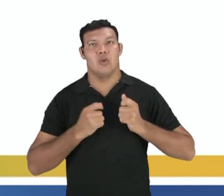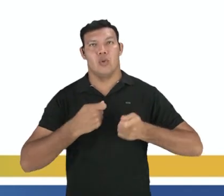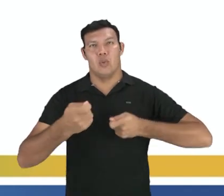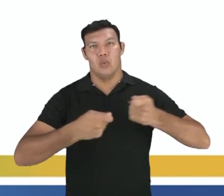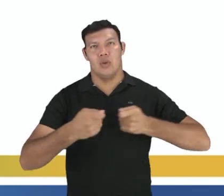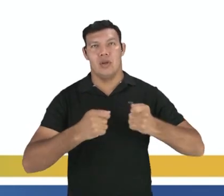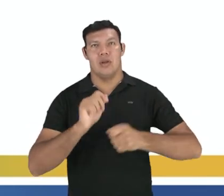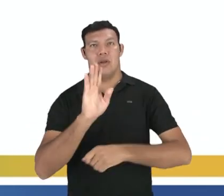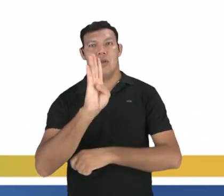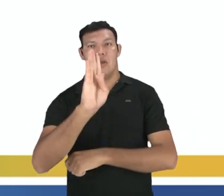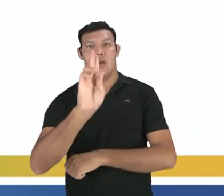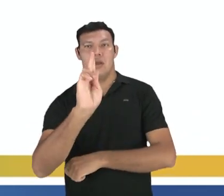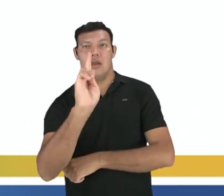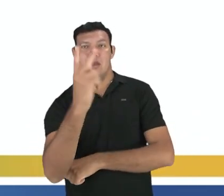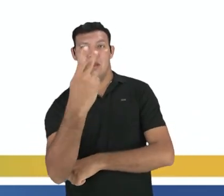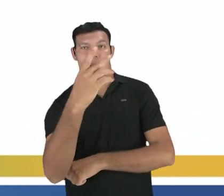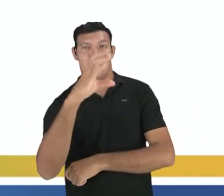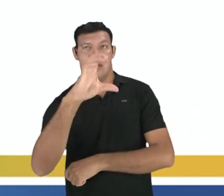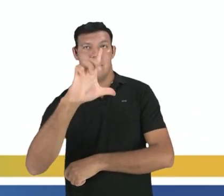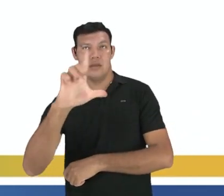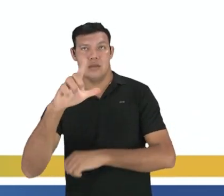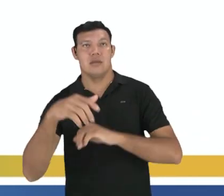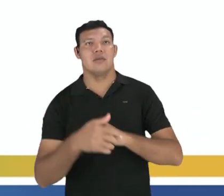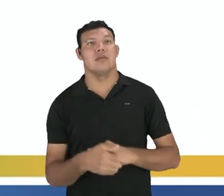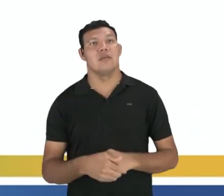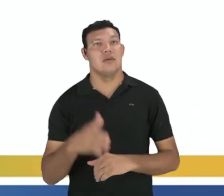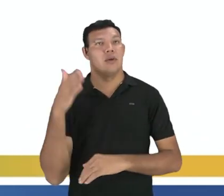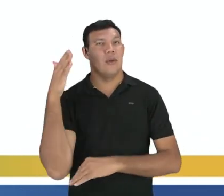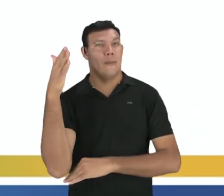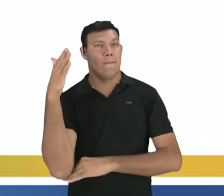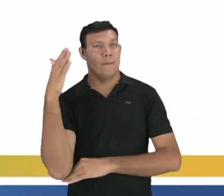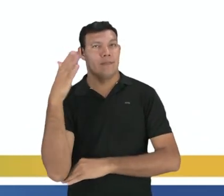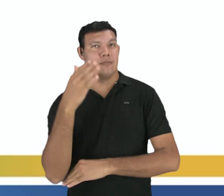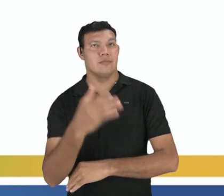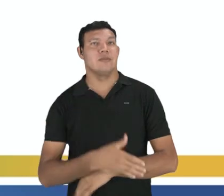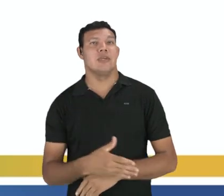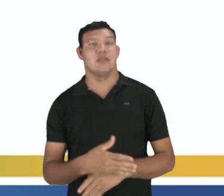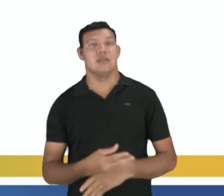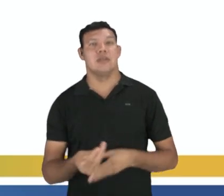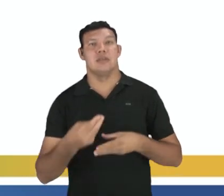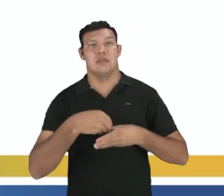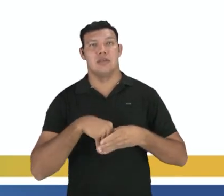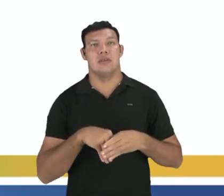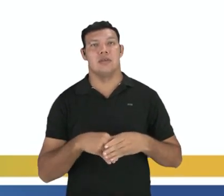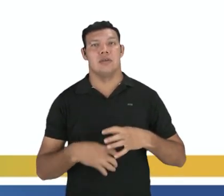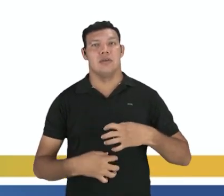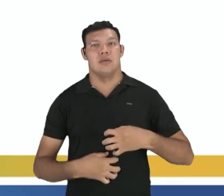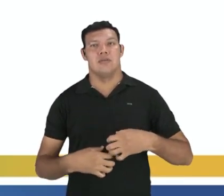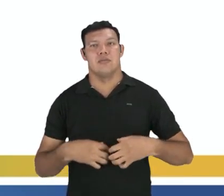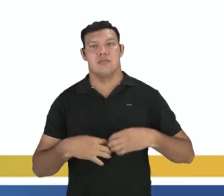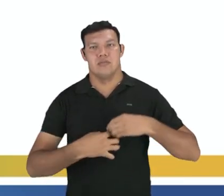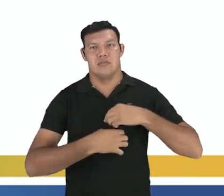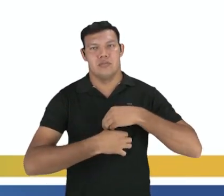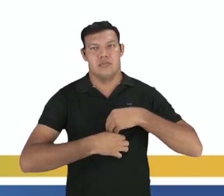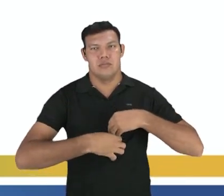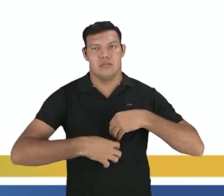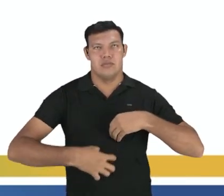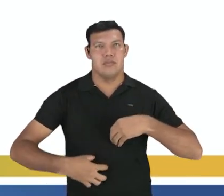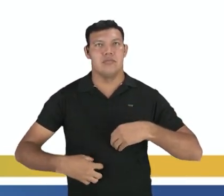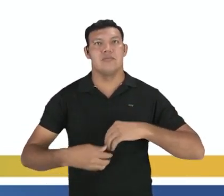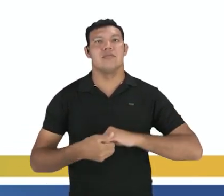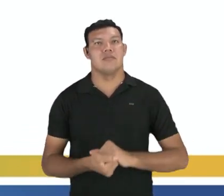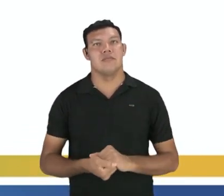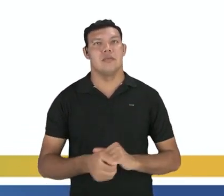do suco gástrico, presente em nosso estômago, o responsável por auxiliar na digestão dos alimentos que